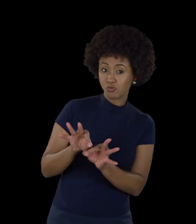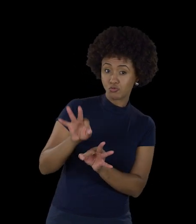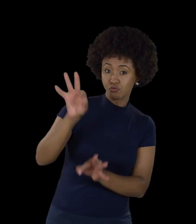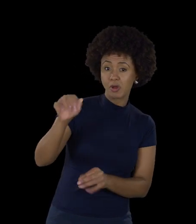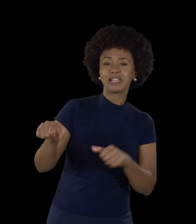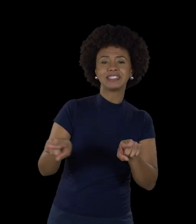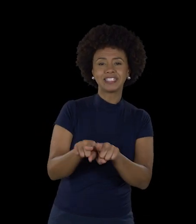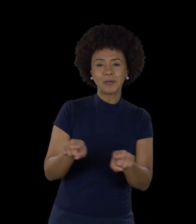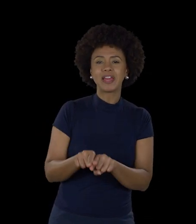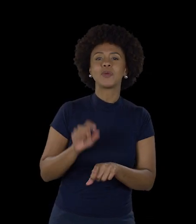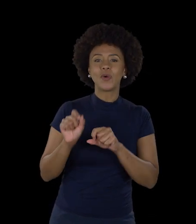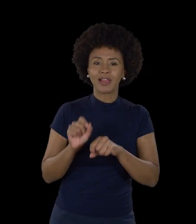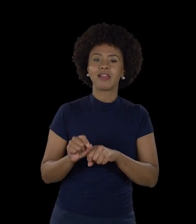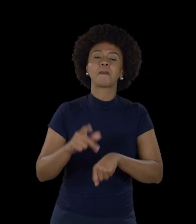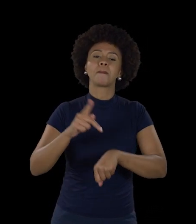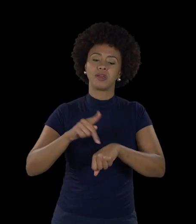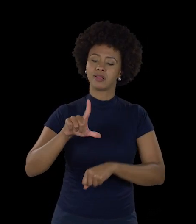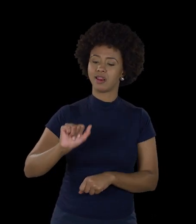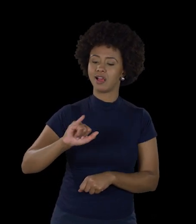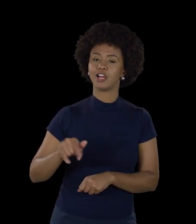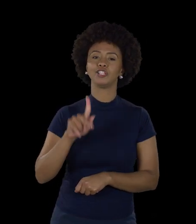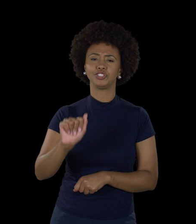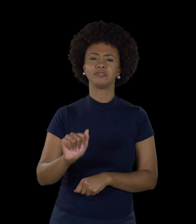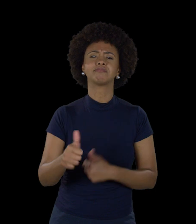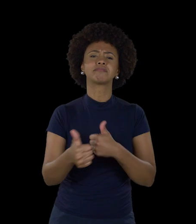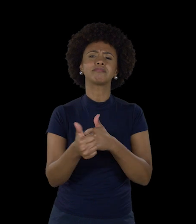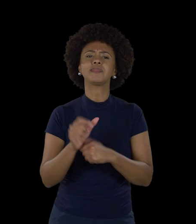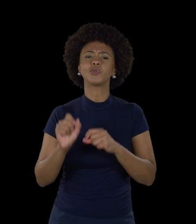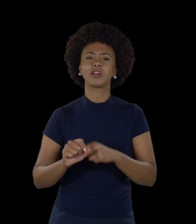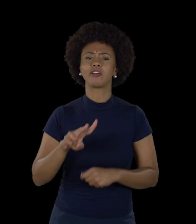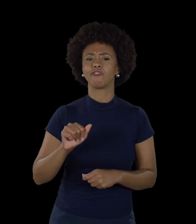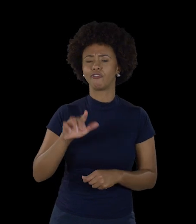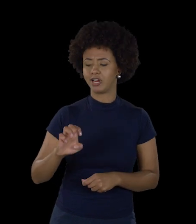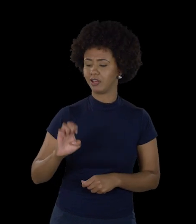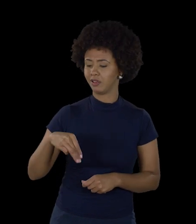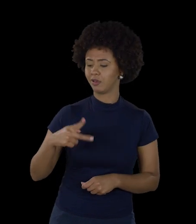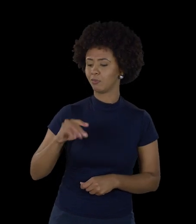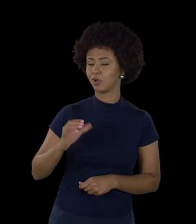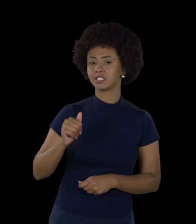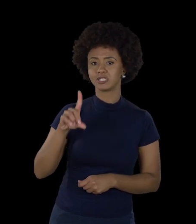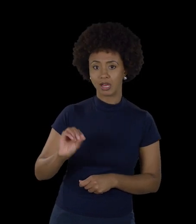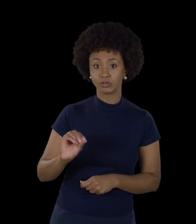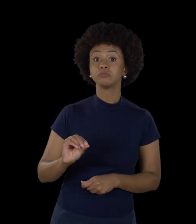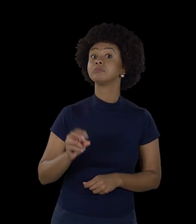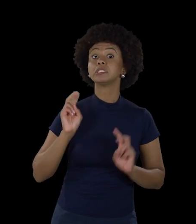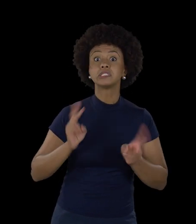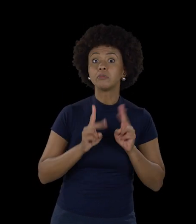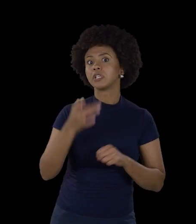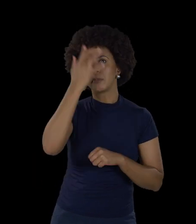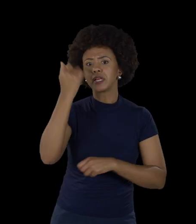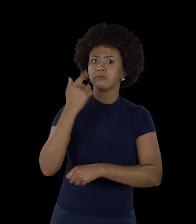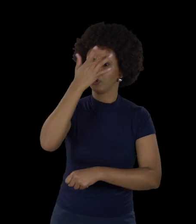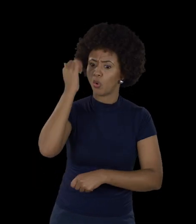1.300 metros de altitude, a Pedra da Lajinha também chama atenção. Fica na região do chamado Vale do Empoçado,